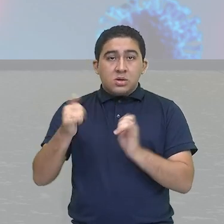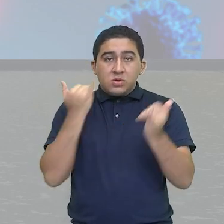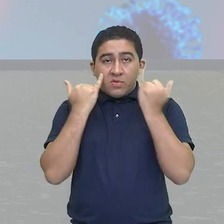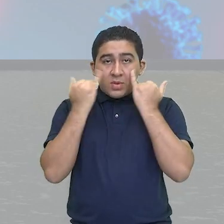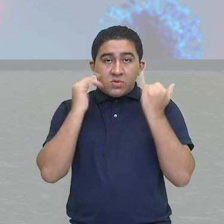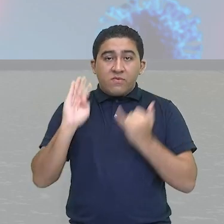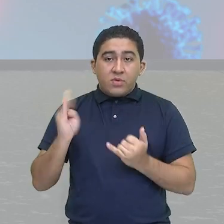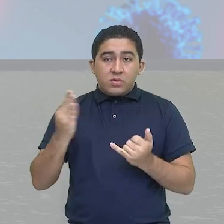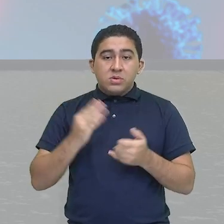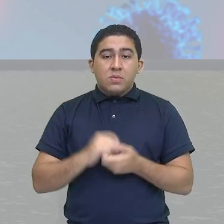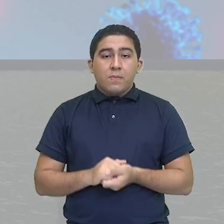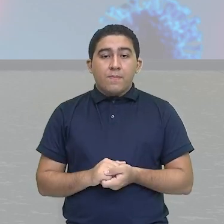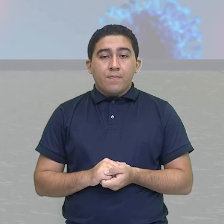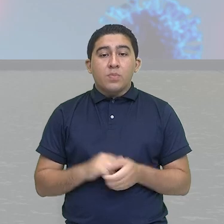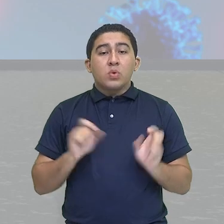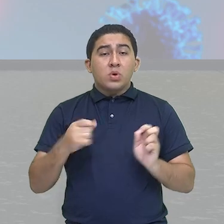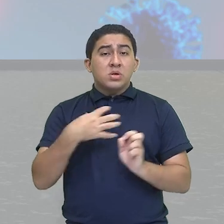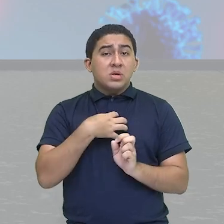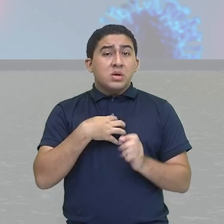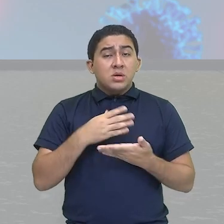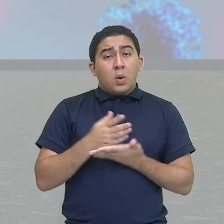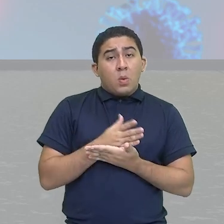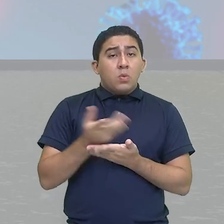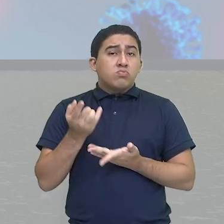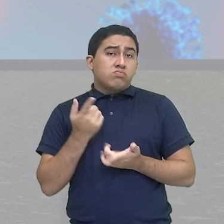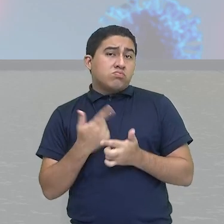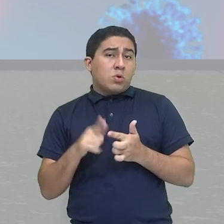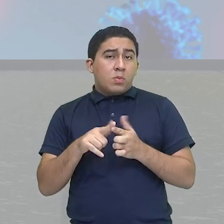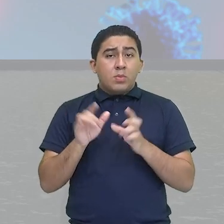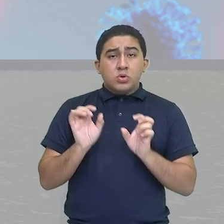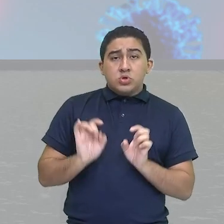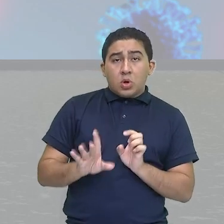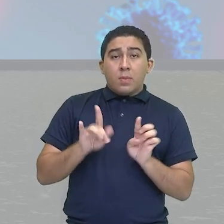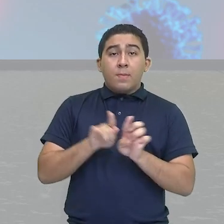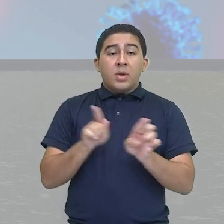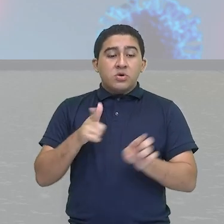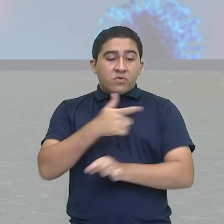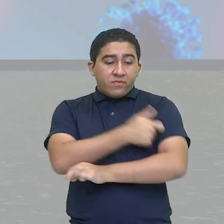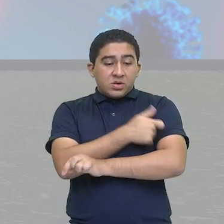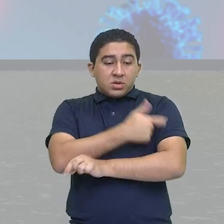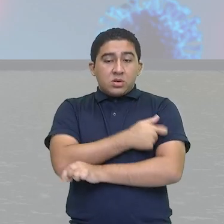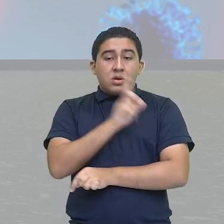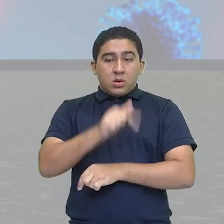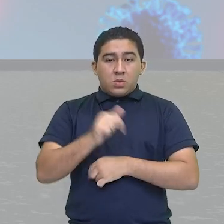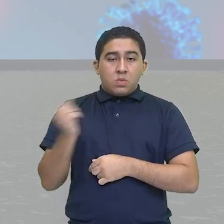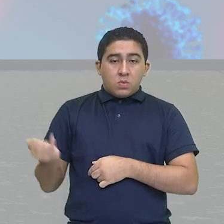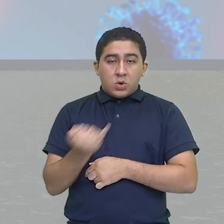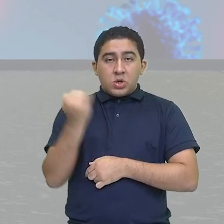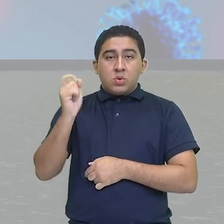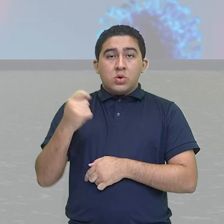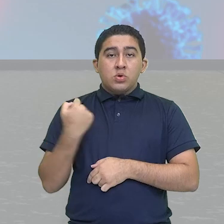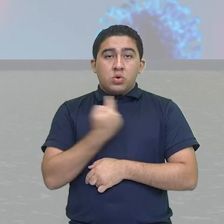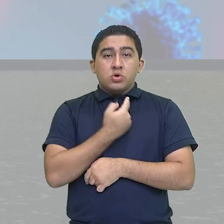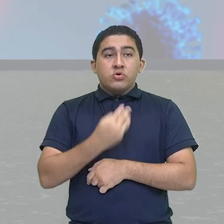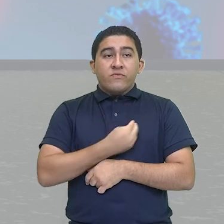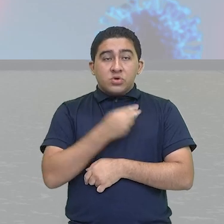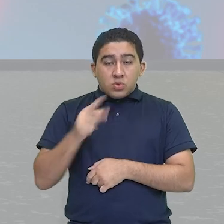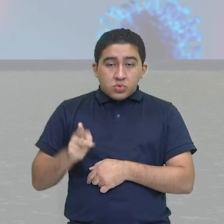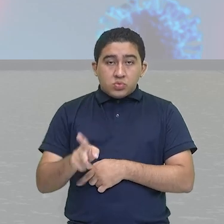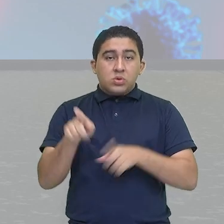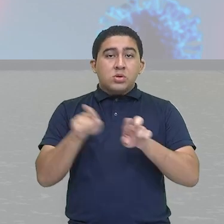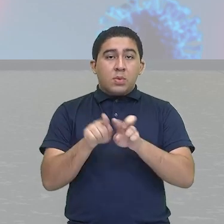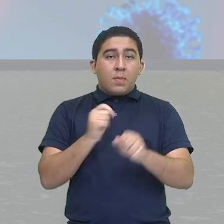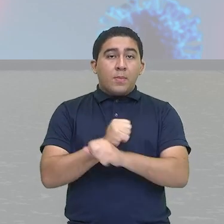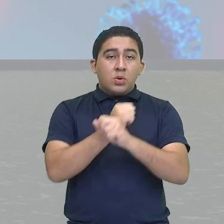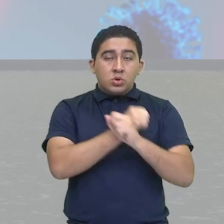prejudiciais. O que se sente são alguns efeitos colaterais, mas vacinação é importante para nos manter vivos e nos